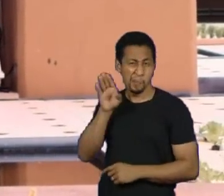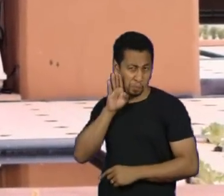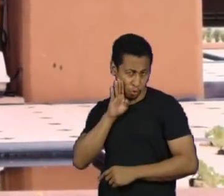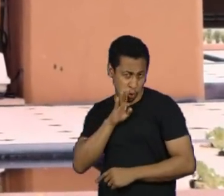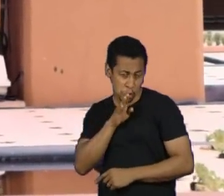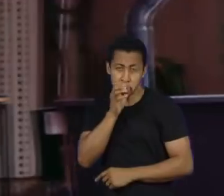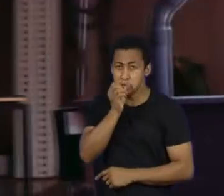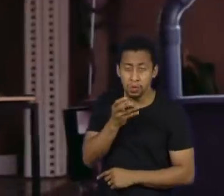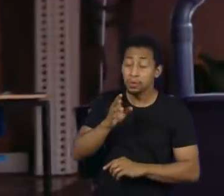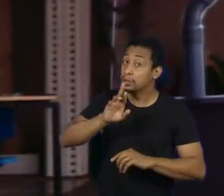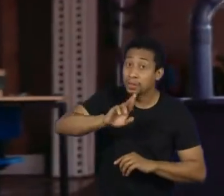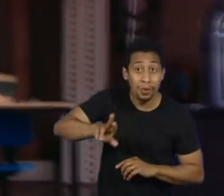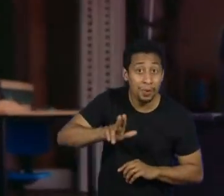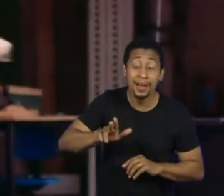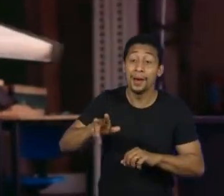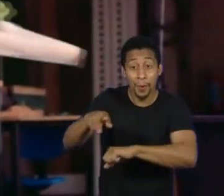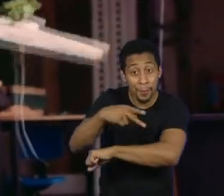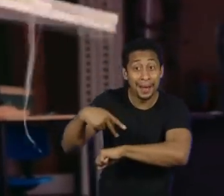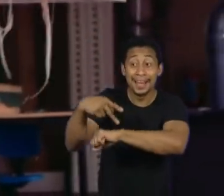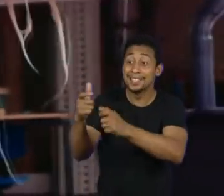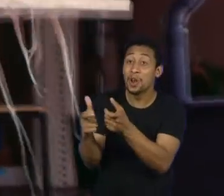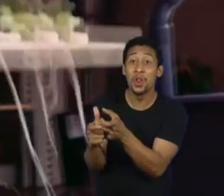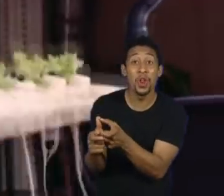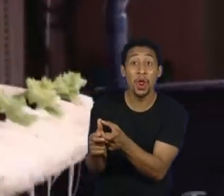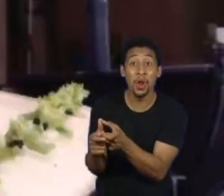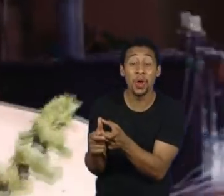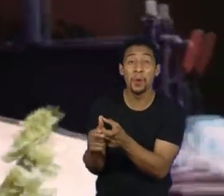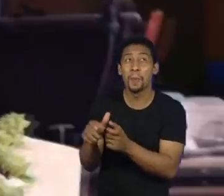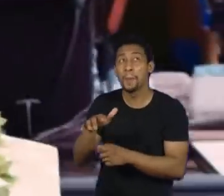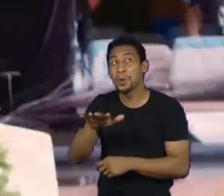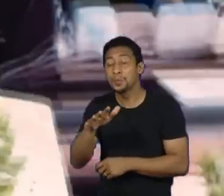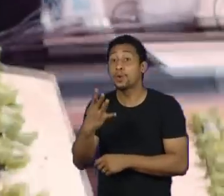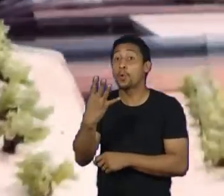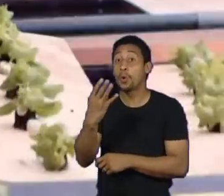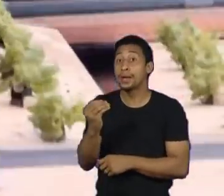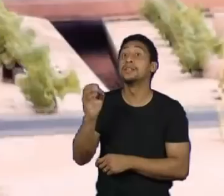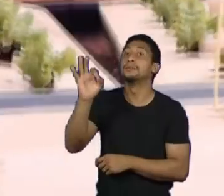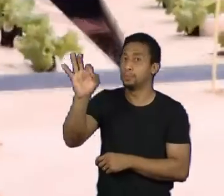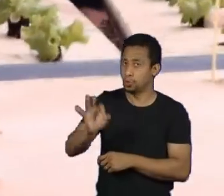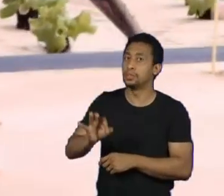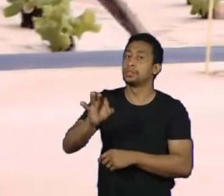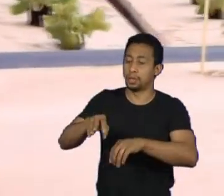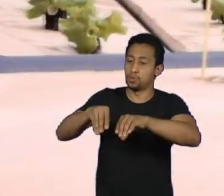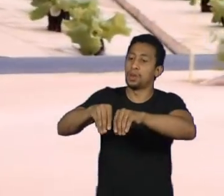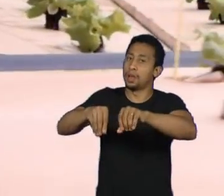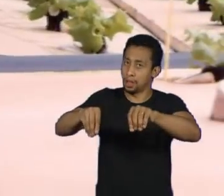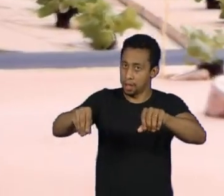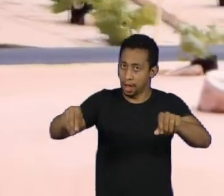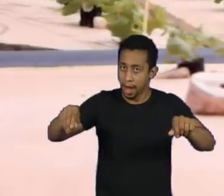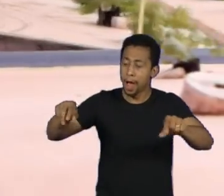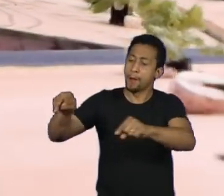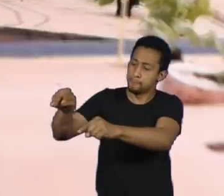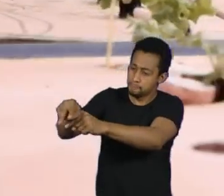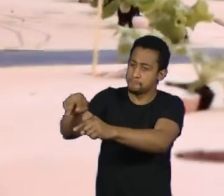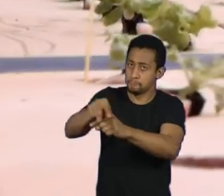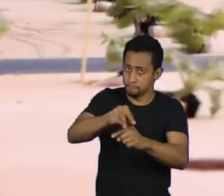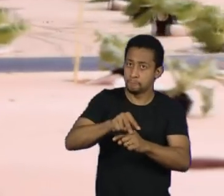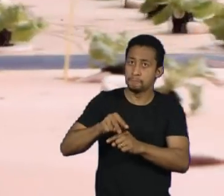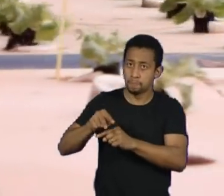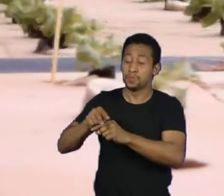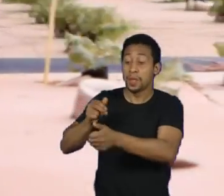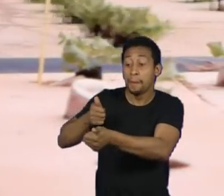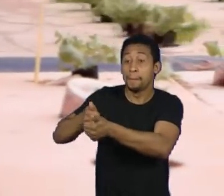país muito pequeno, com mais de 40% da sua terra recuperada do